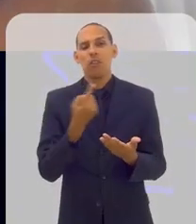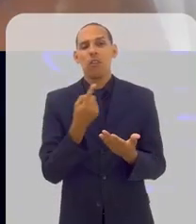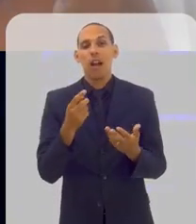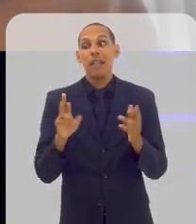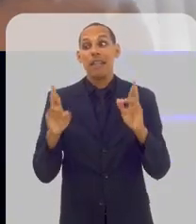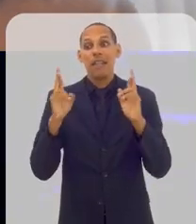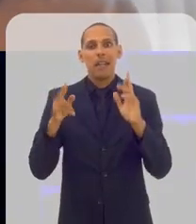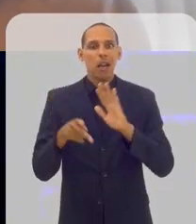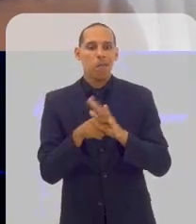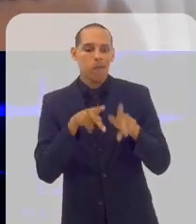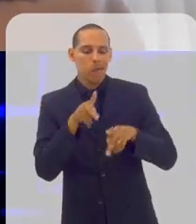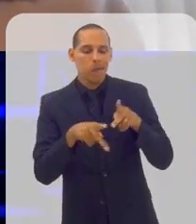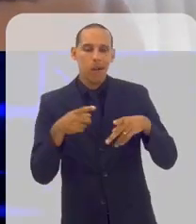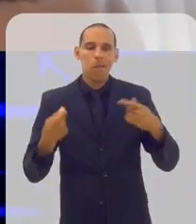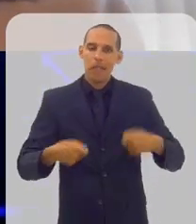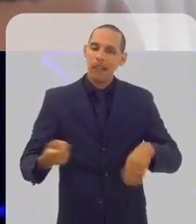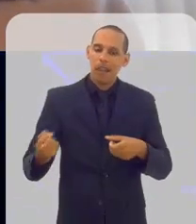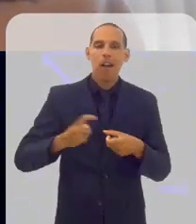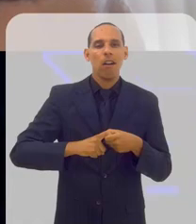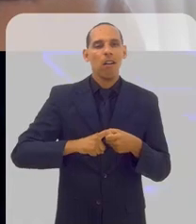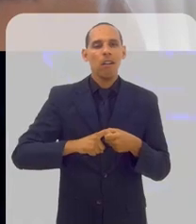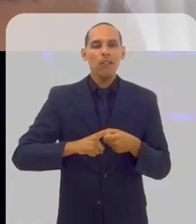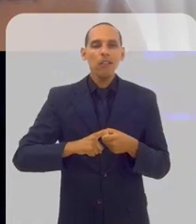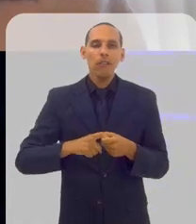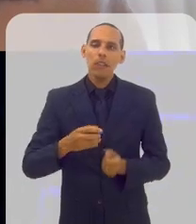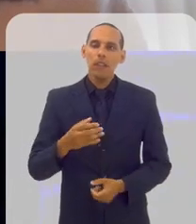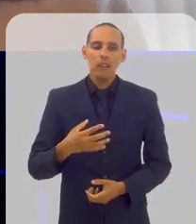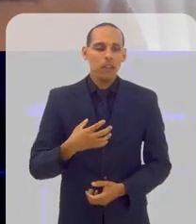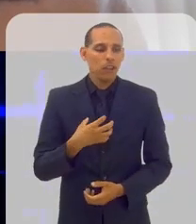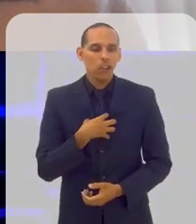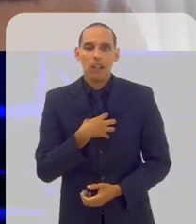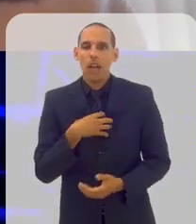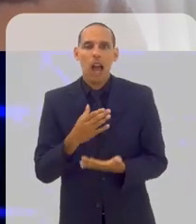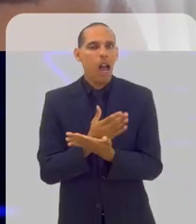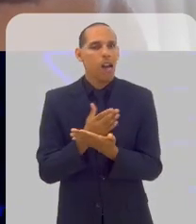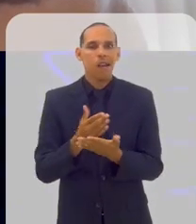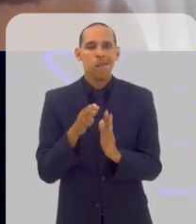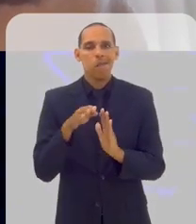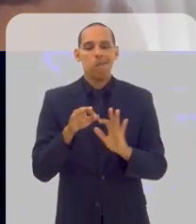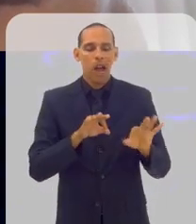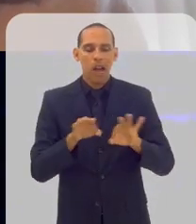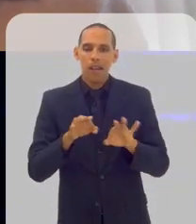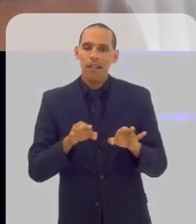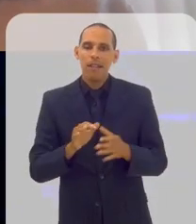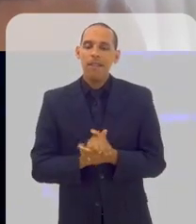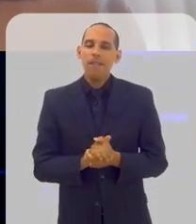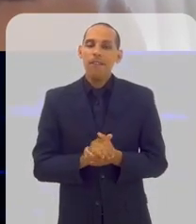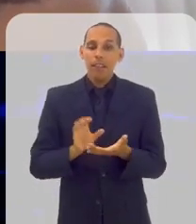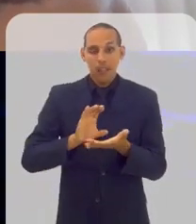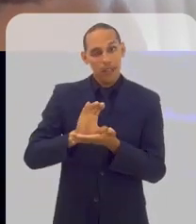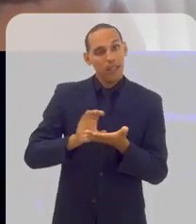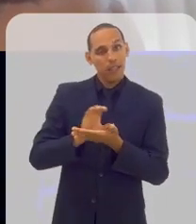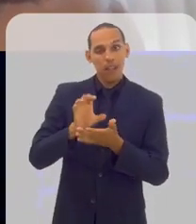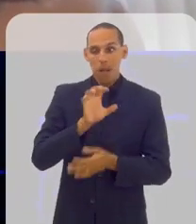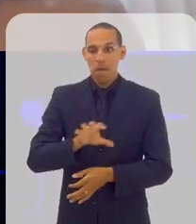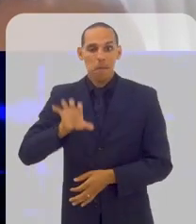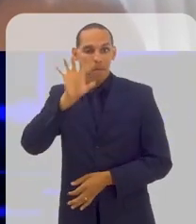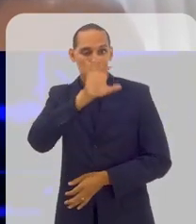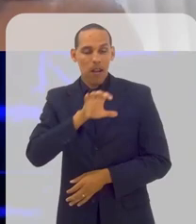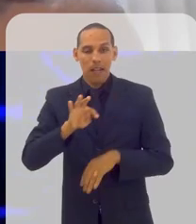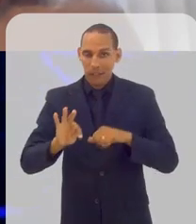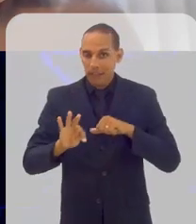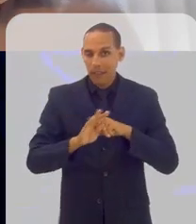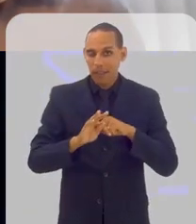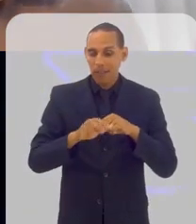recuperar a esperança da população do Rio de Janeiro em alguma forma de planejamento. E o Conselho Regional dos